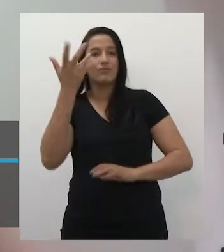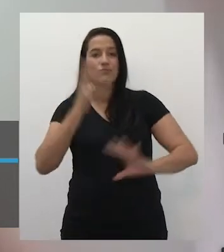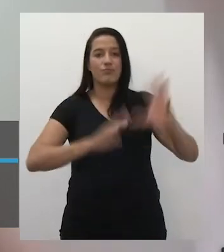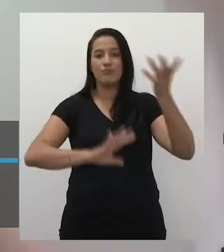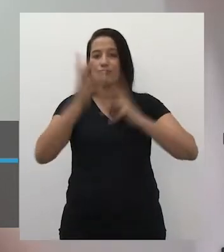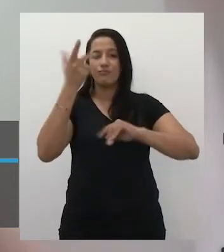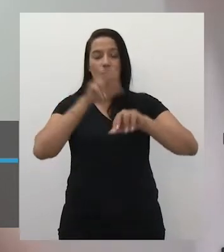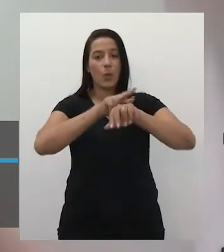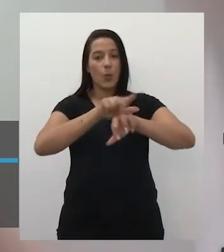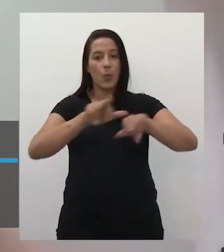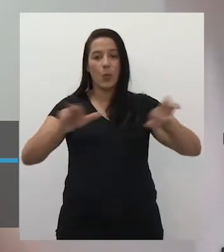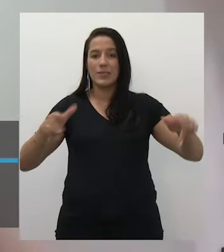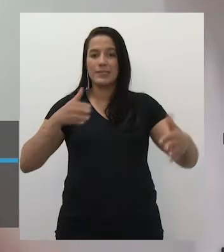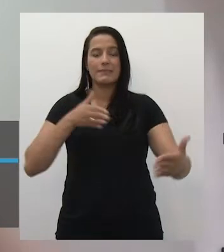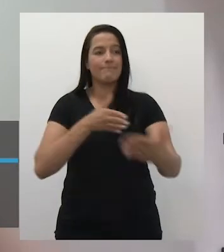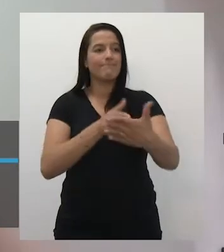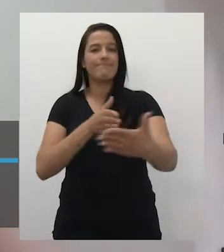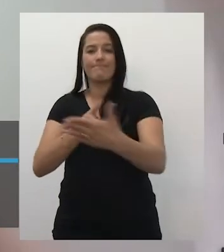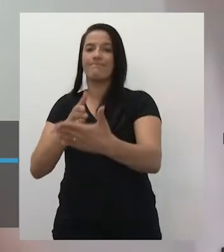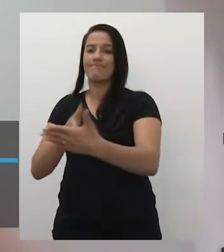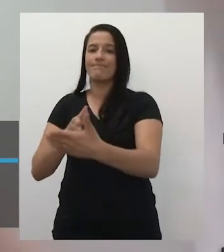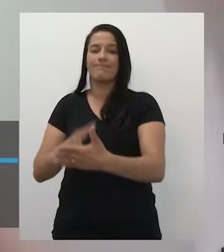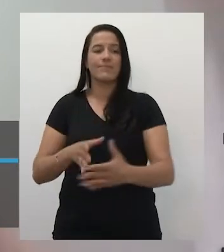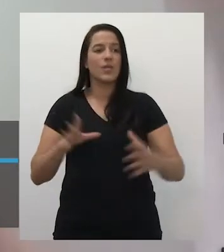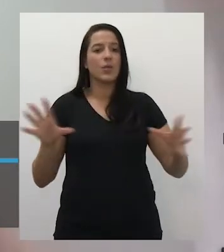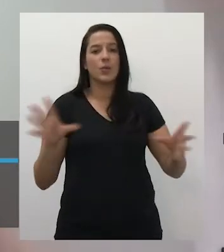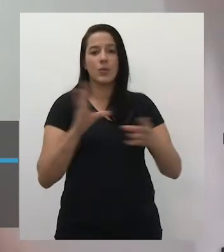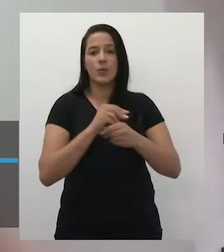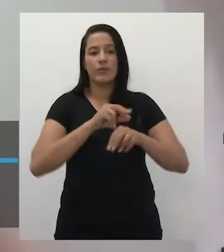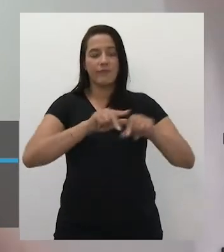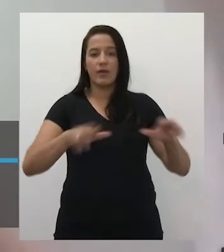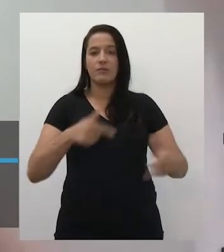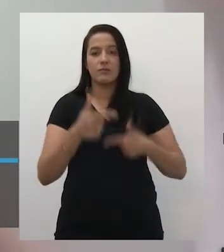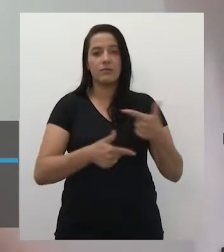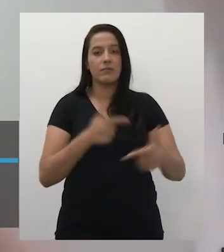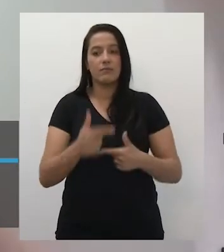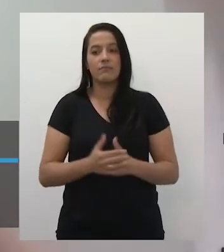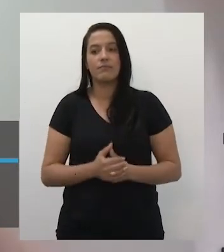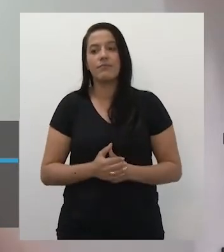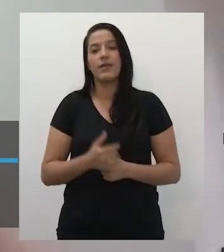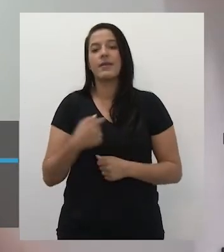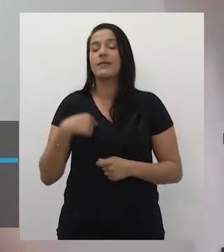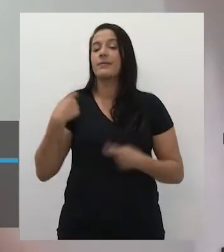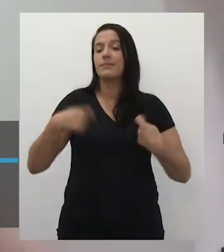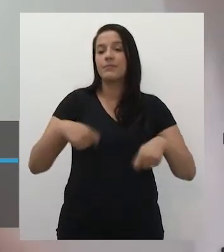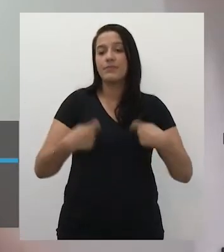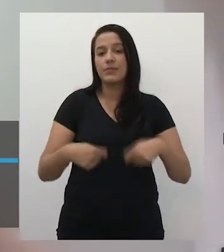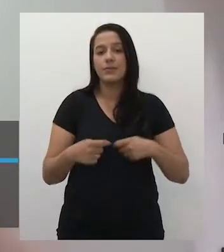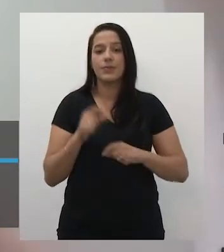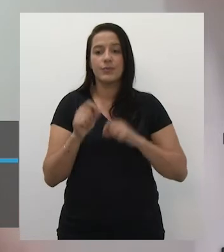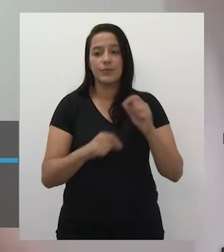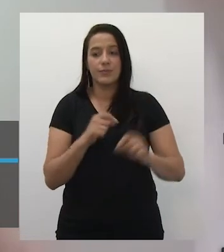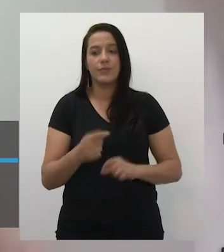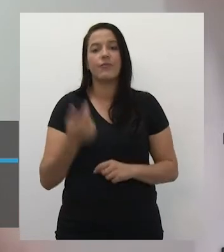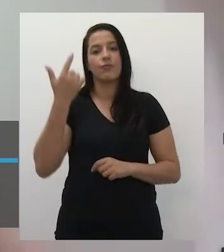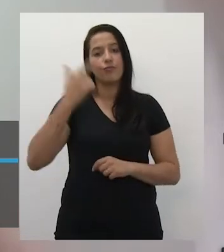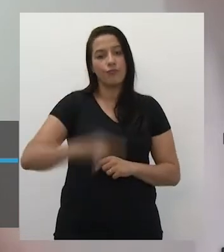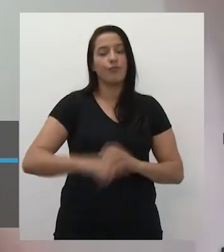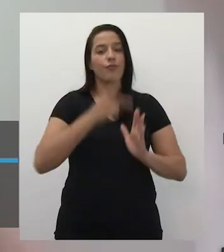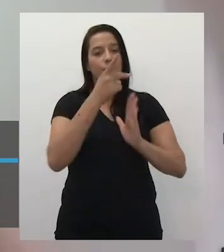vou planejando o meu dia, a minha rotina, colocando em ordem tudo o que farei naquele